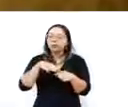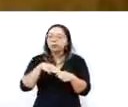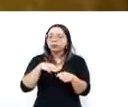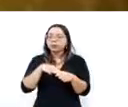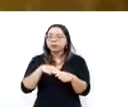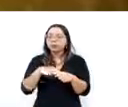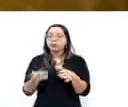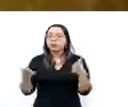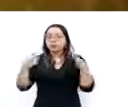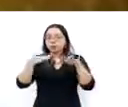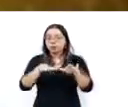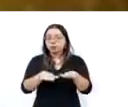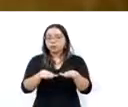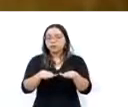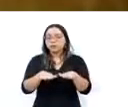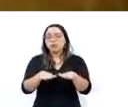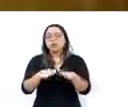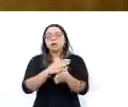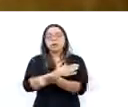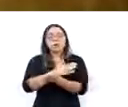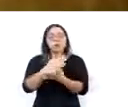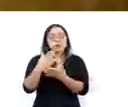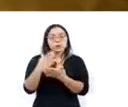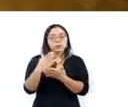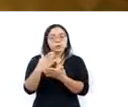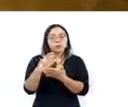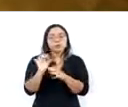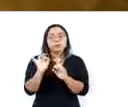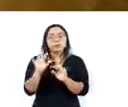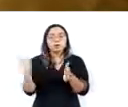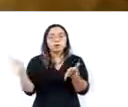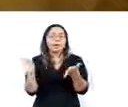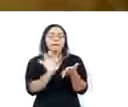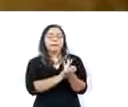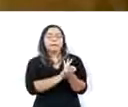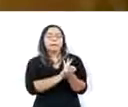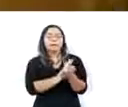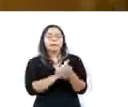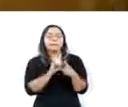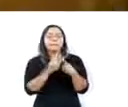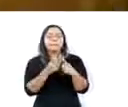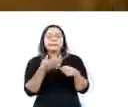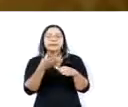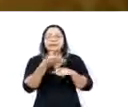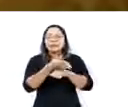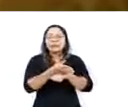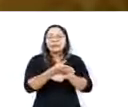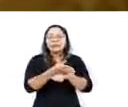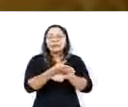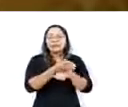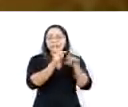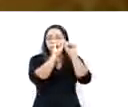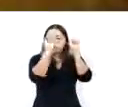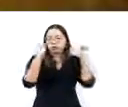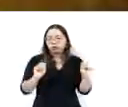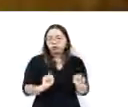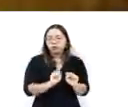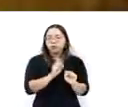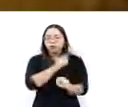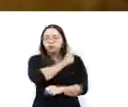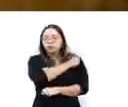tratar não só mais a matrícula, só o ingresso desse aluno na rede, mas também a continuidade e